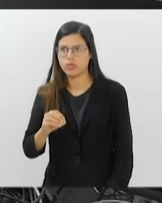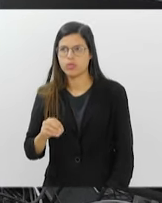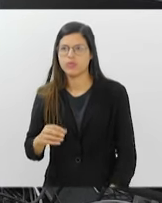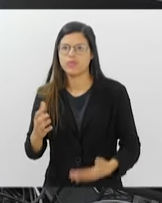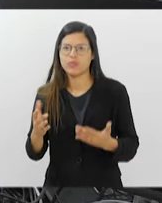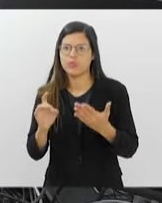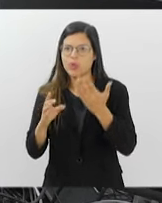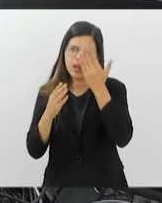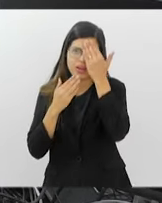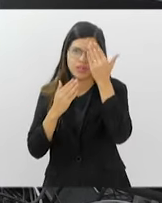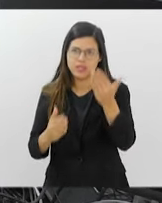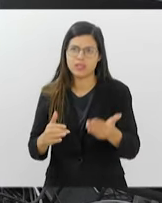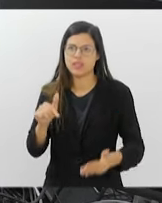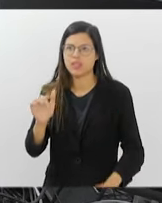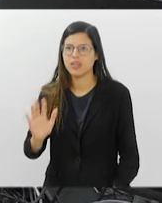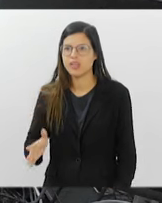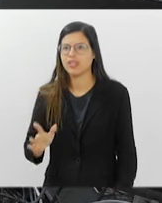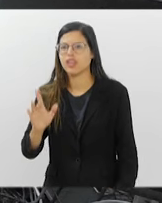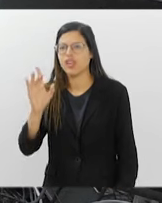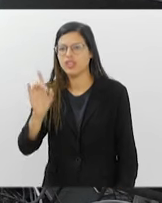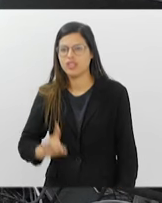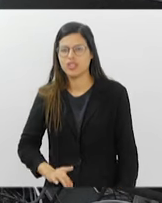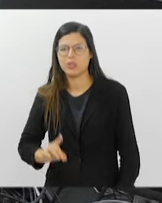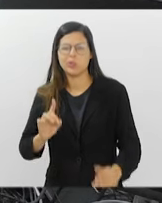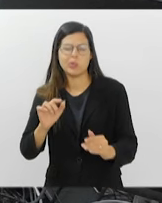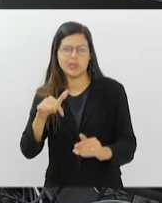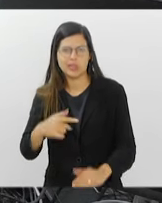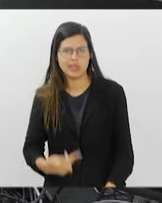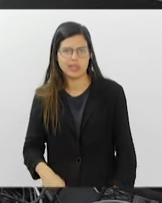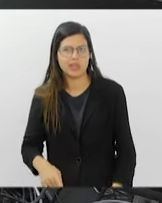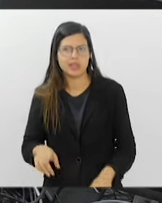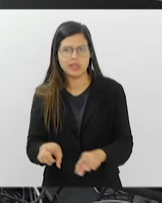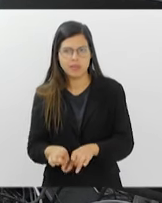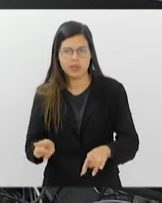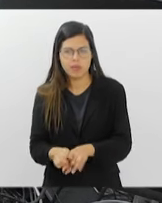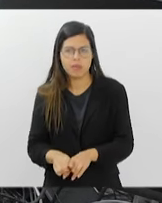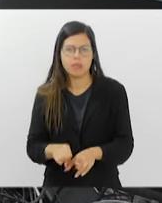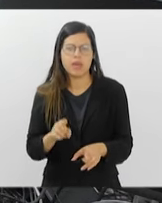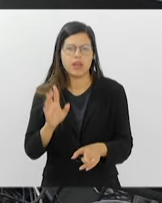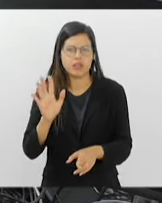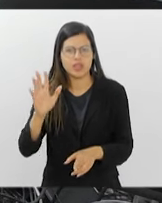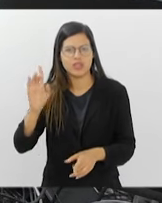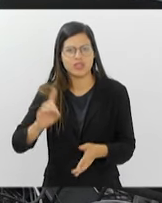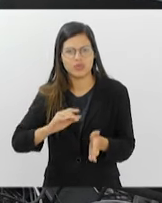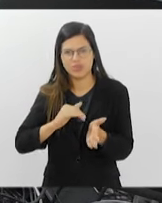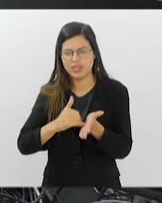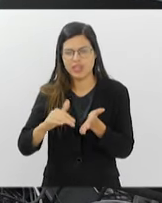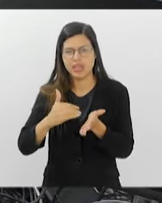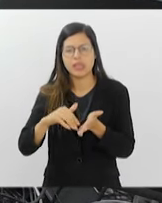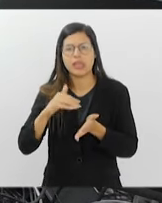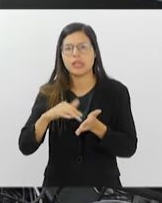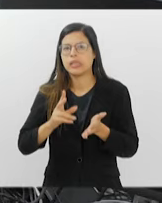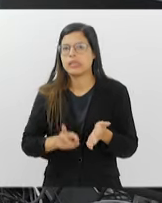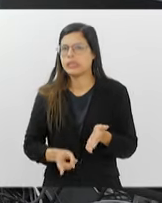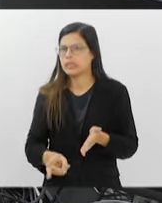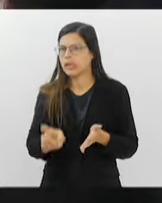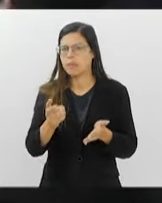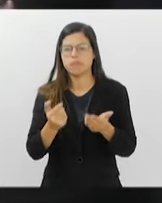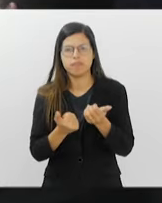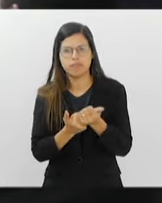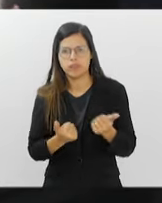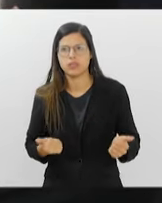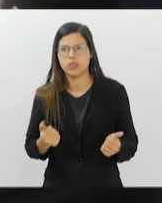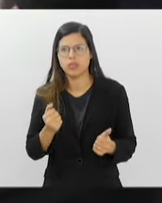é dele já foi diretor da casa secretário de várias secretarias sempre agiu em comunhão conosco e falo conosco por conta das